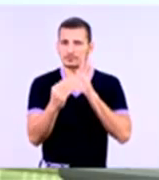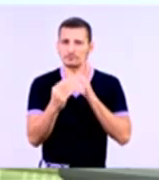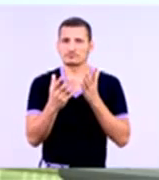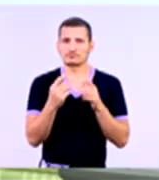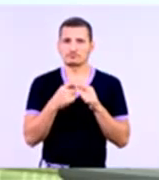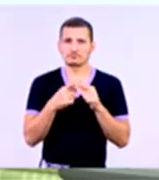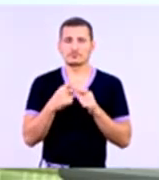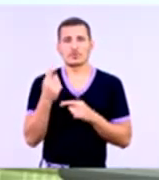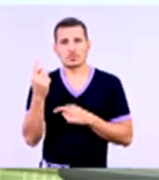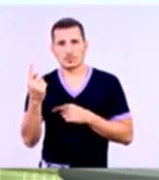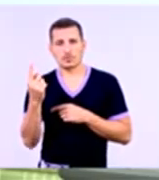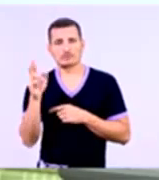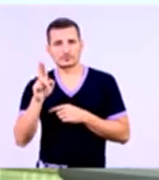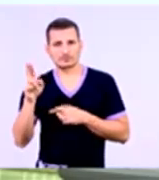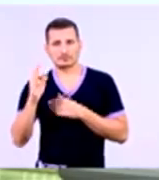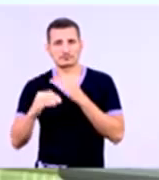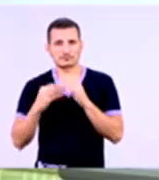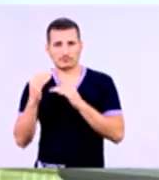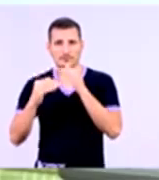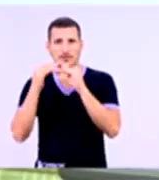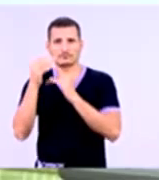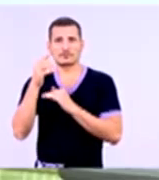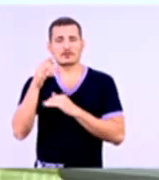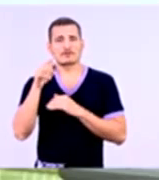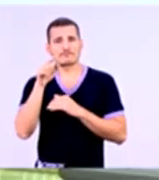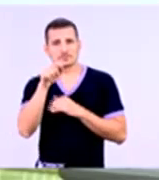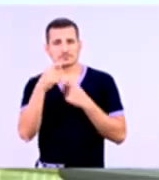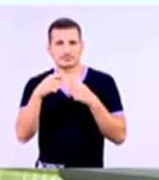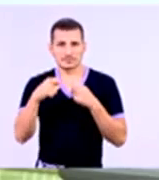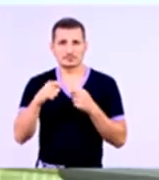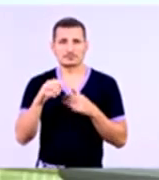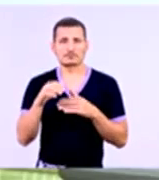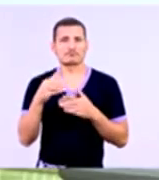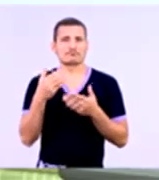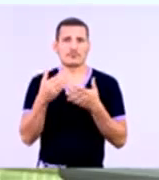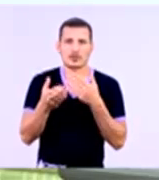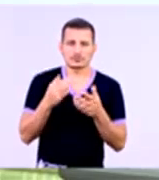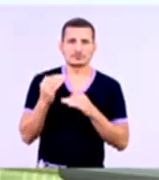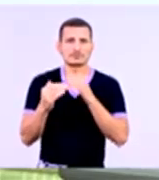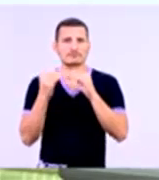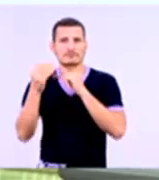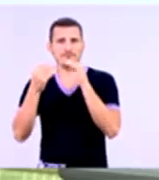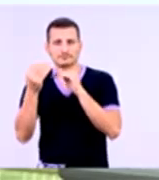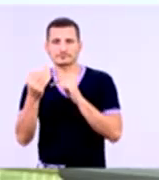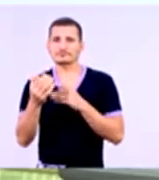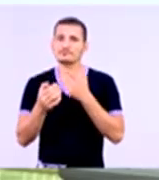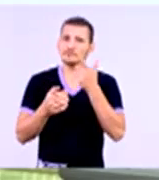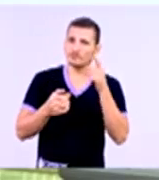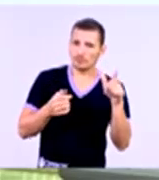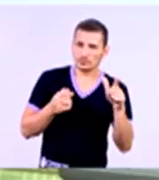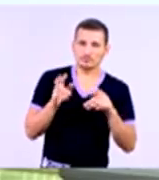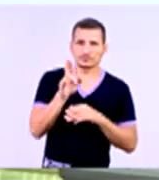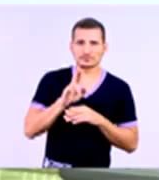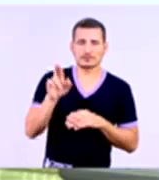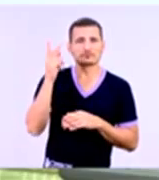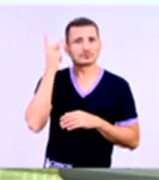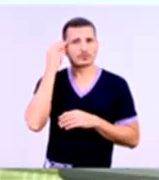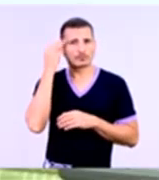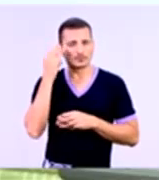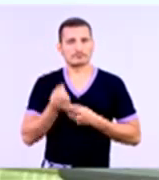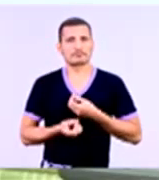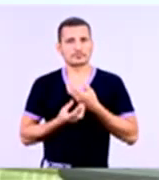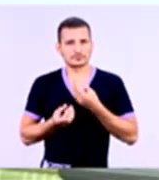é utilizado para desenvolvimento, aquele em que você precisa a qualquer custo desenvolver, e o outro utilizado normalmente para